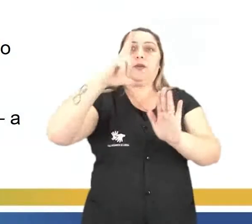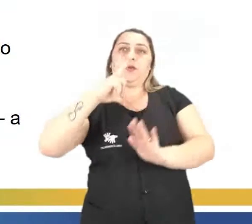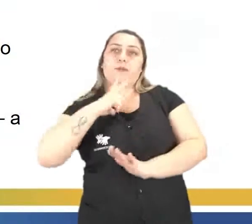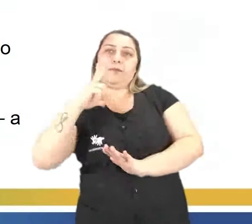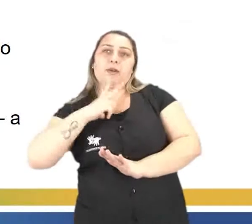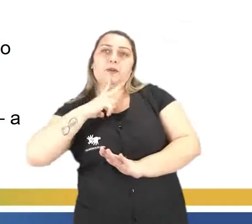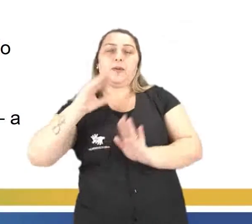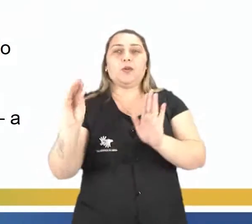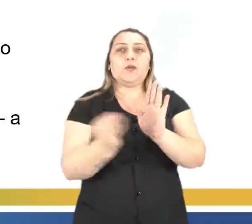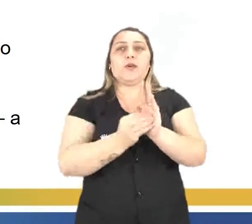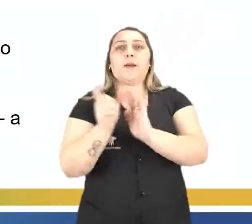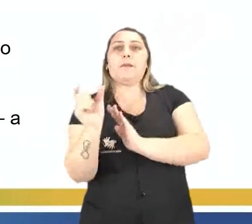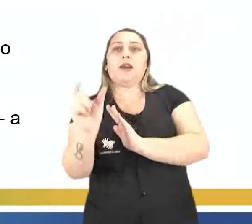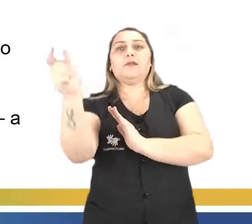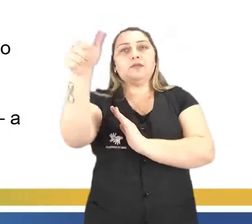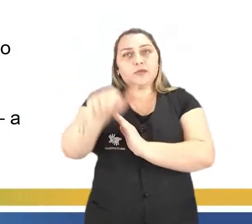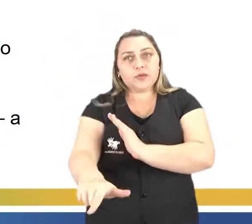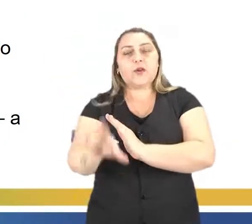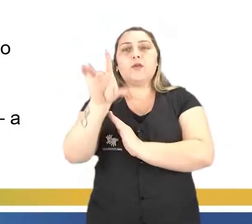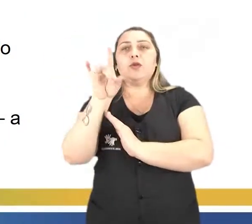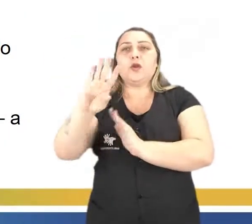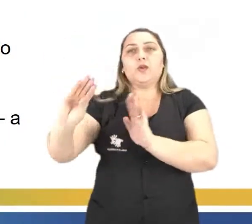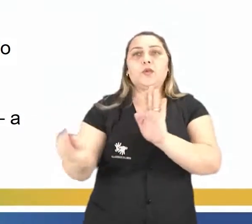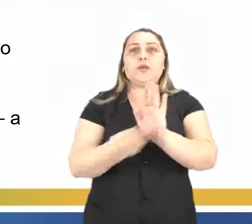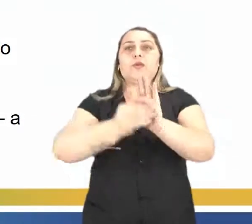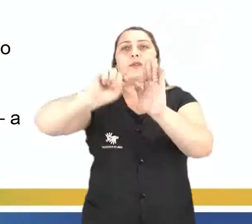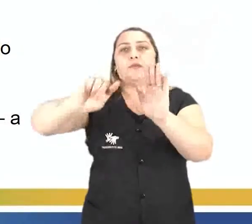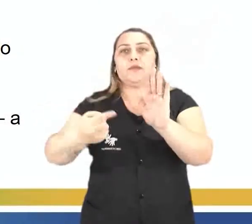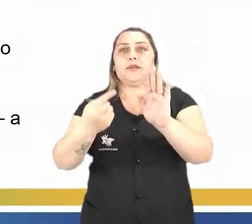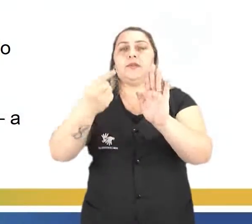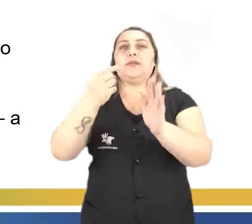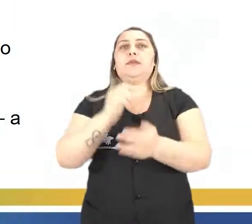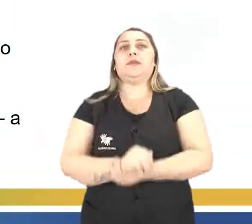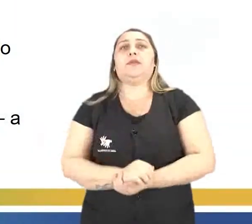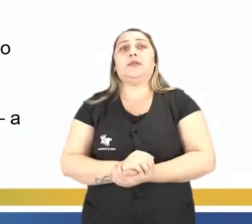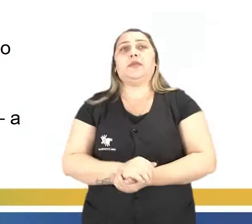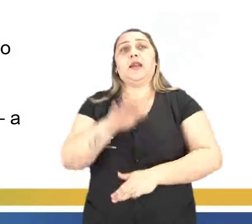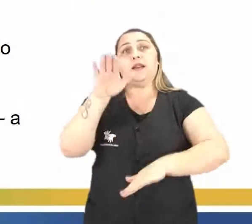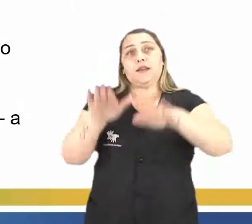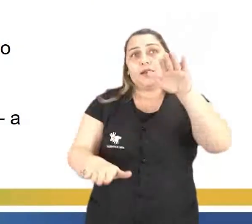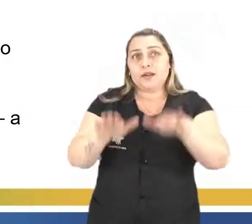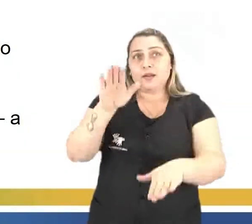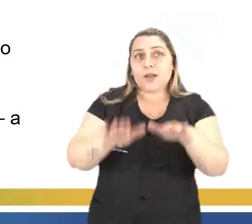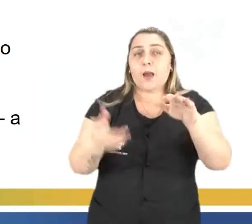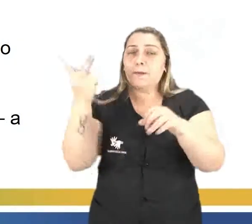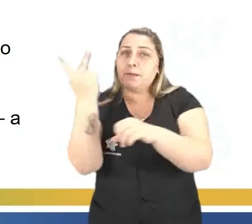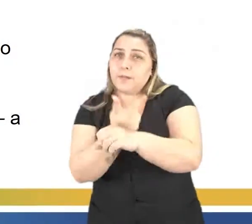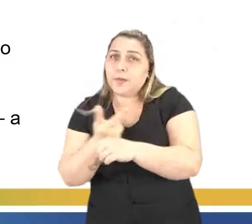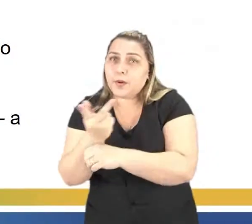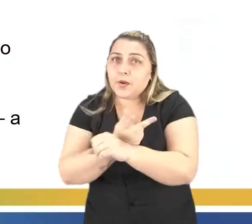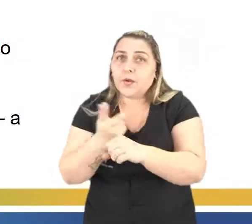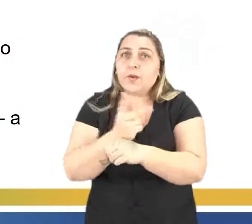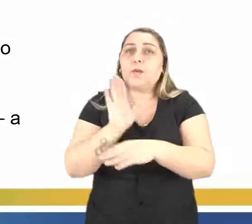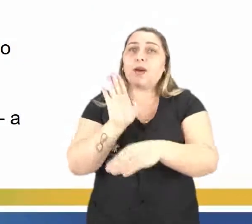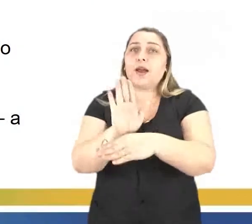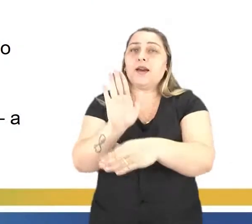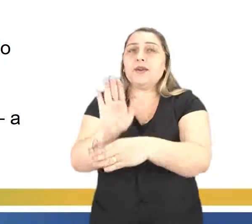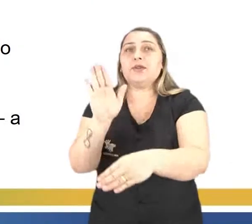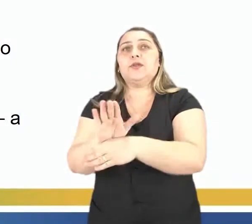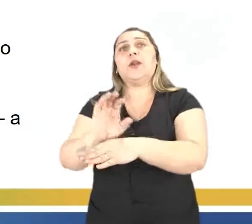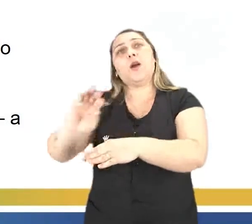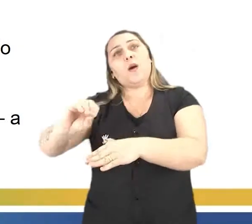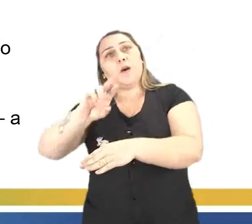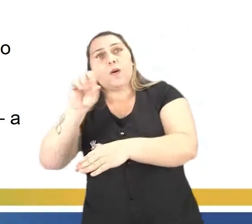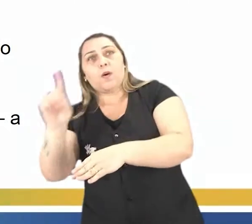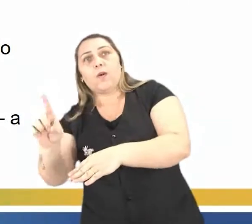colocar essa palavra novamente, eu apenas acrescentei a vírgula. Às vezes, procura assistência,